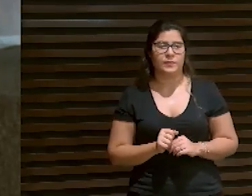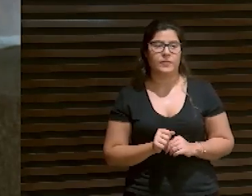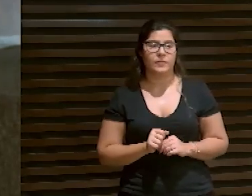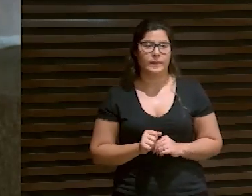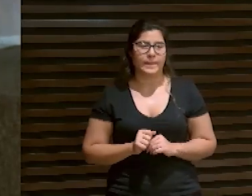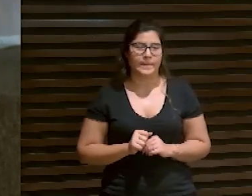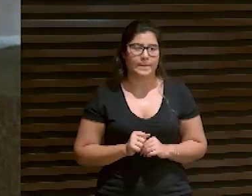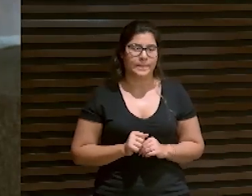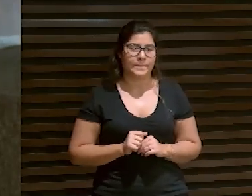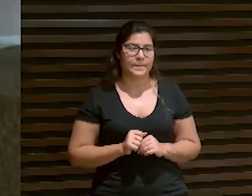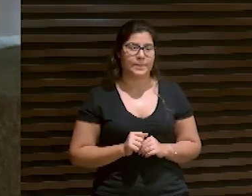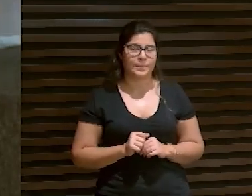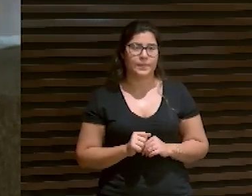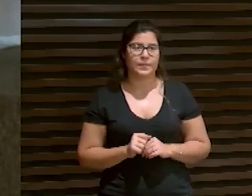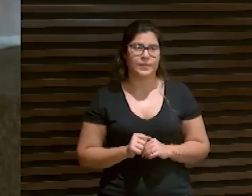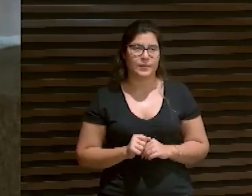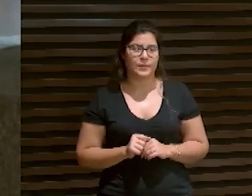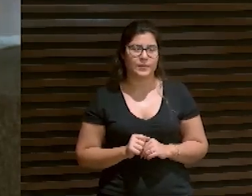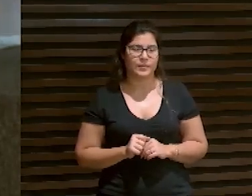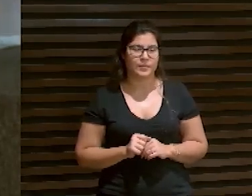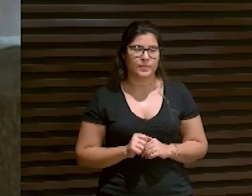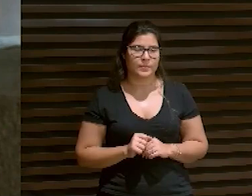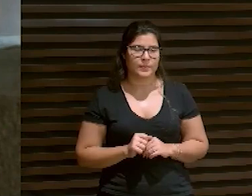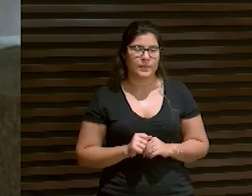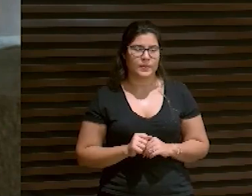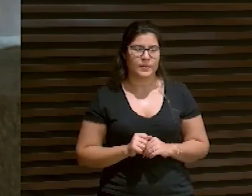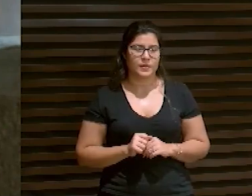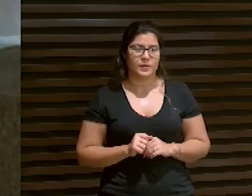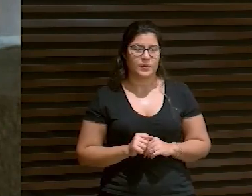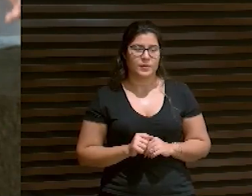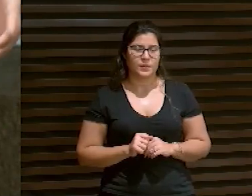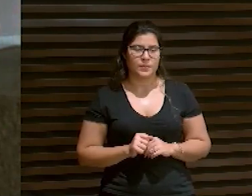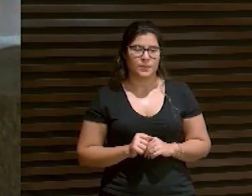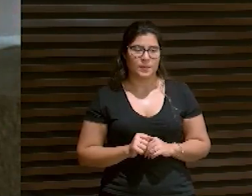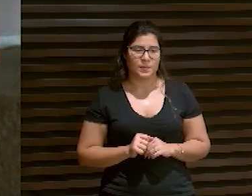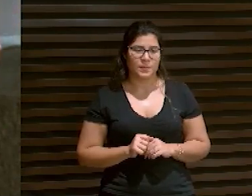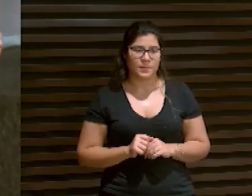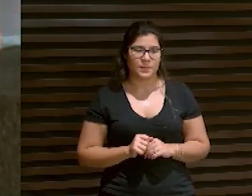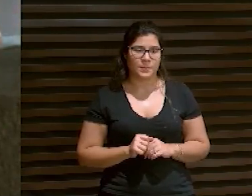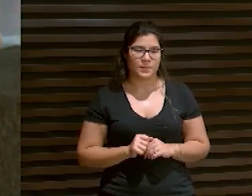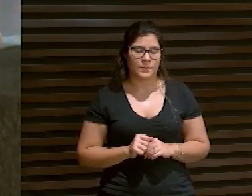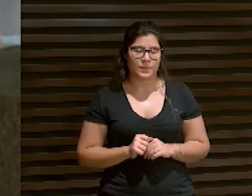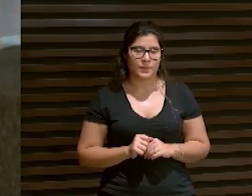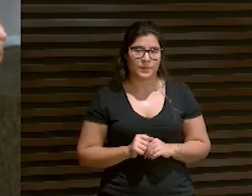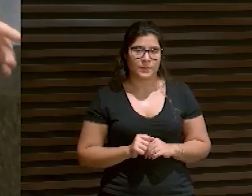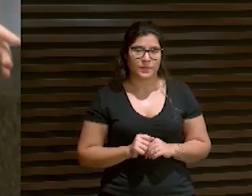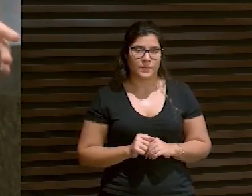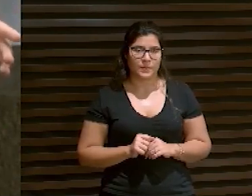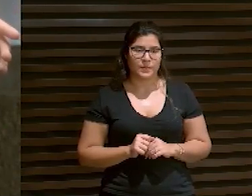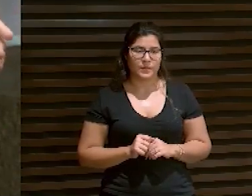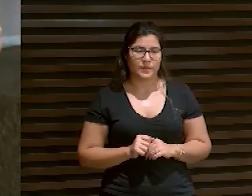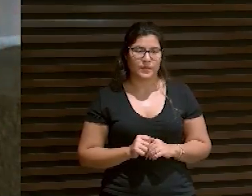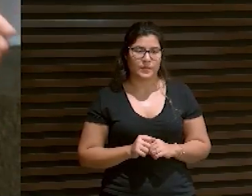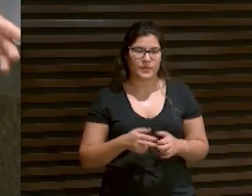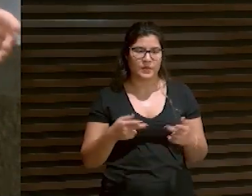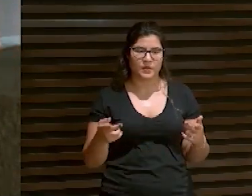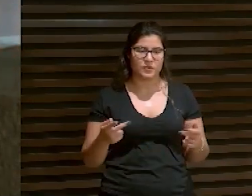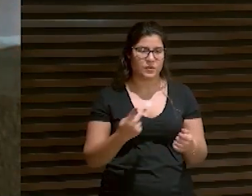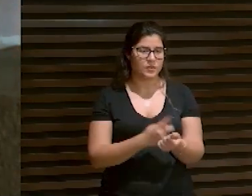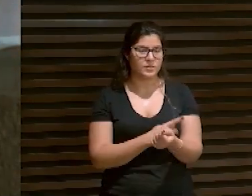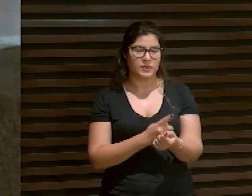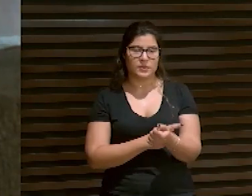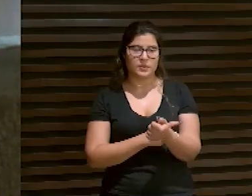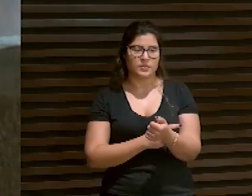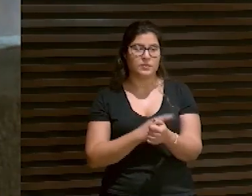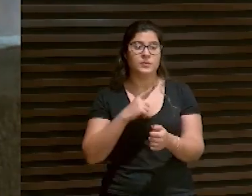de que nacionalismo, né, ter amor pelo seu país é uma coisa fascista, é uma coisa racista. Não, irmãos. Existe sim um amor à pátria que é